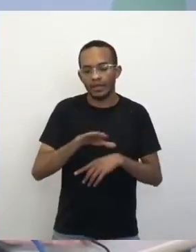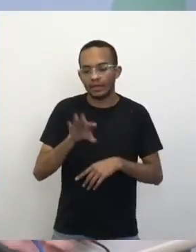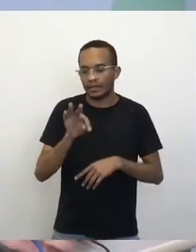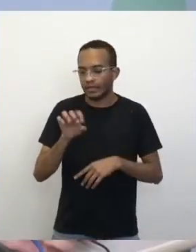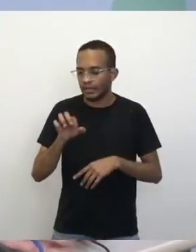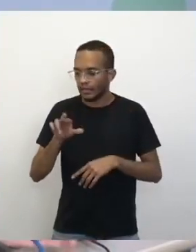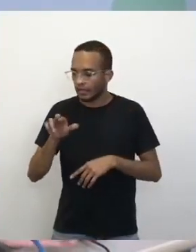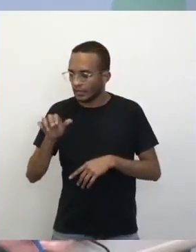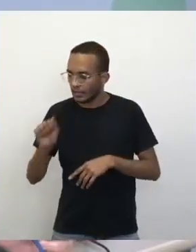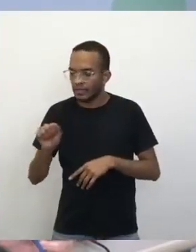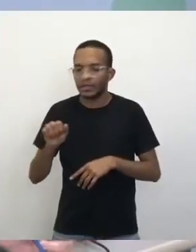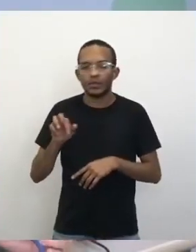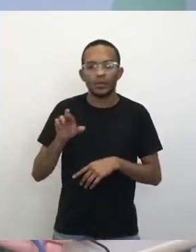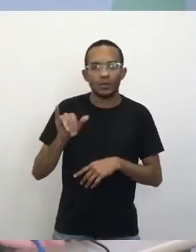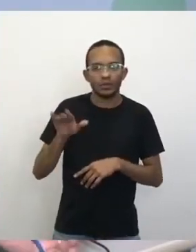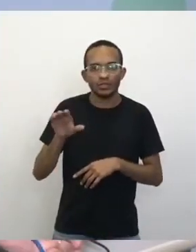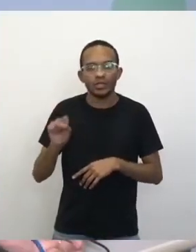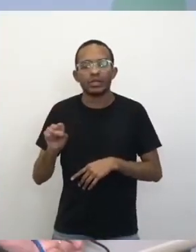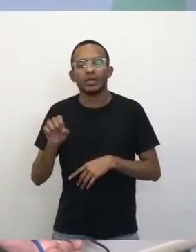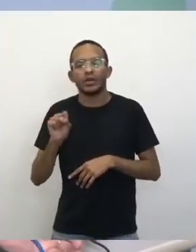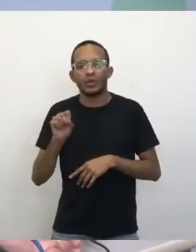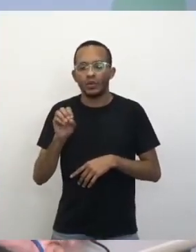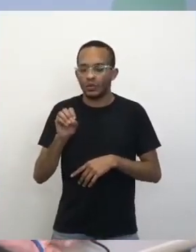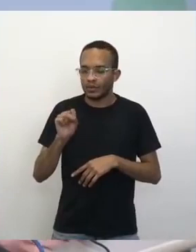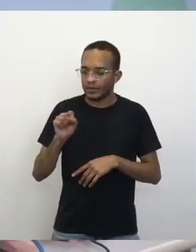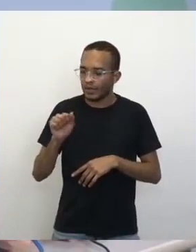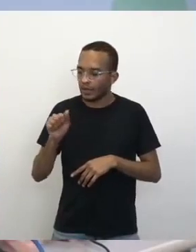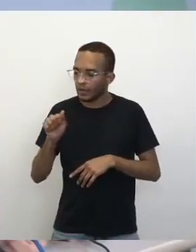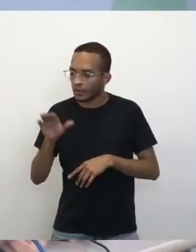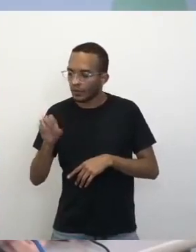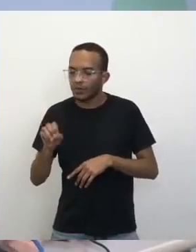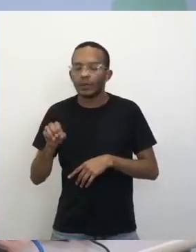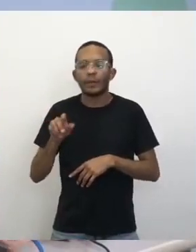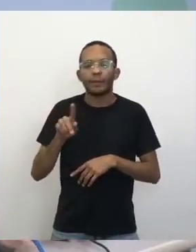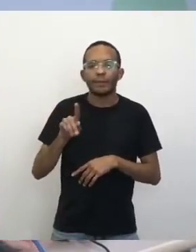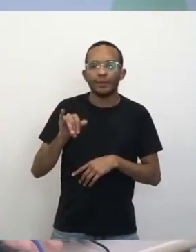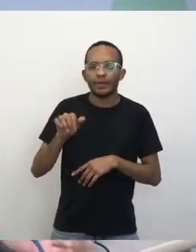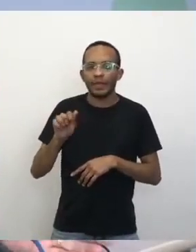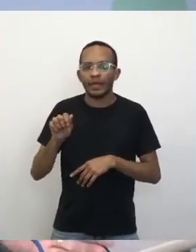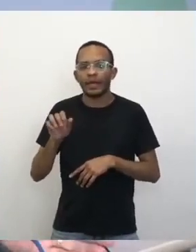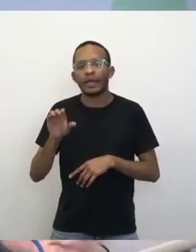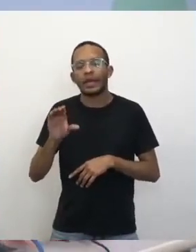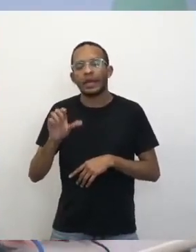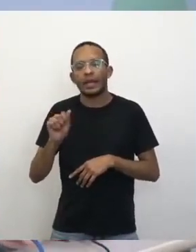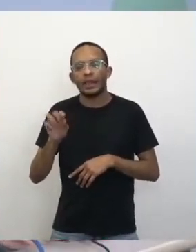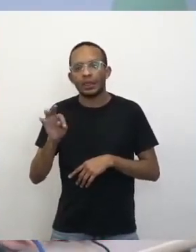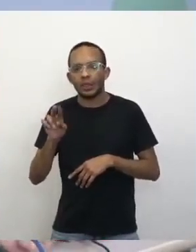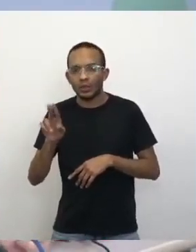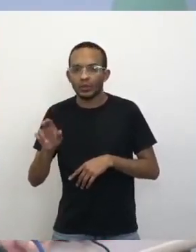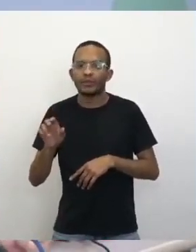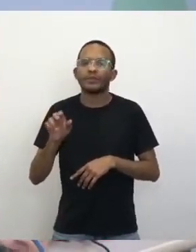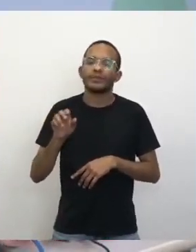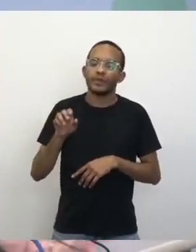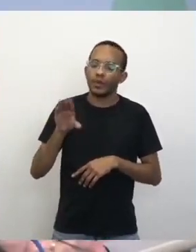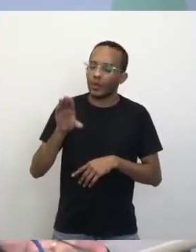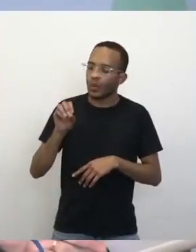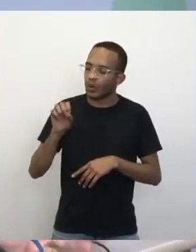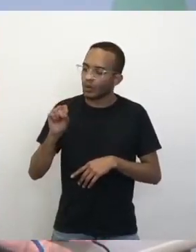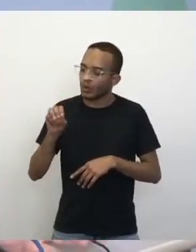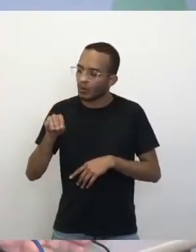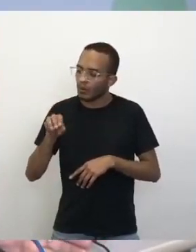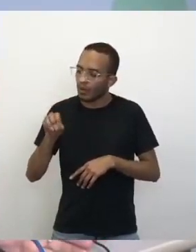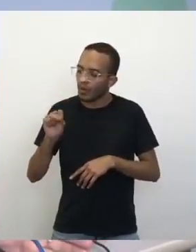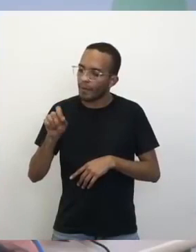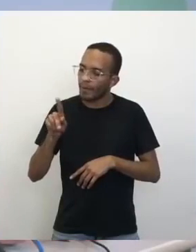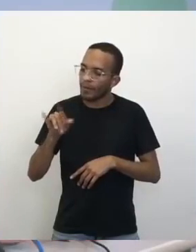de Turbalina, de Osasco, Itapetininga, Piacatu, Pindamonhangaba, Cosmópolis,